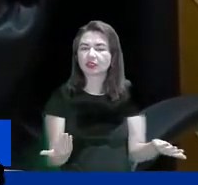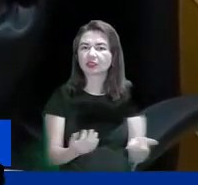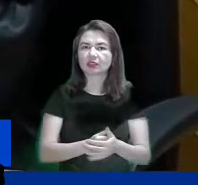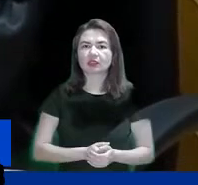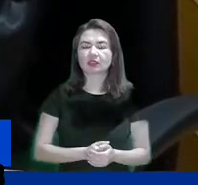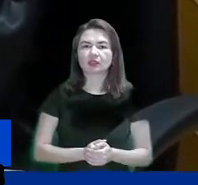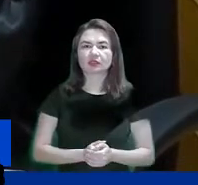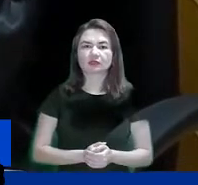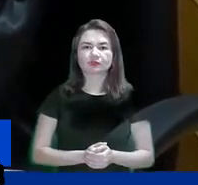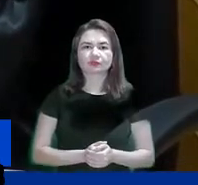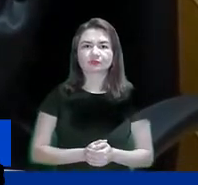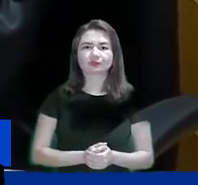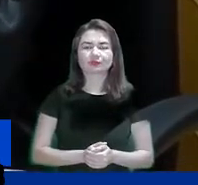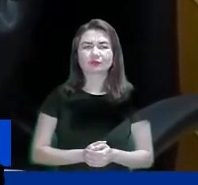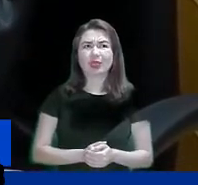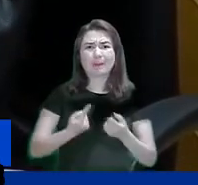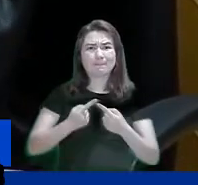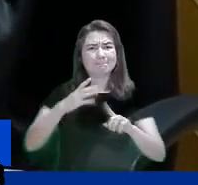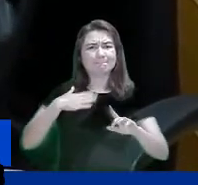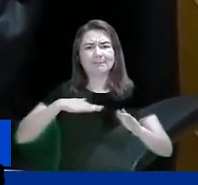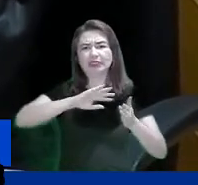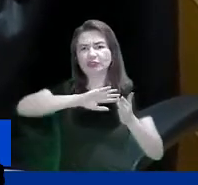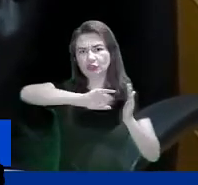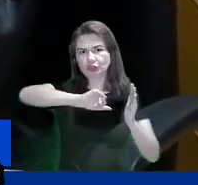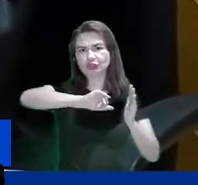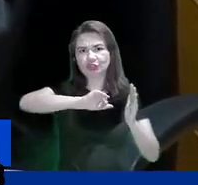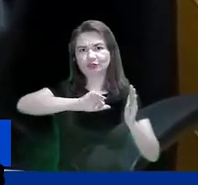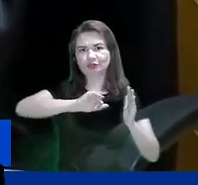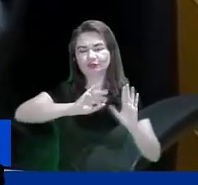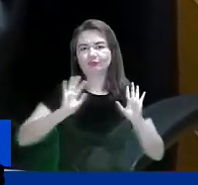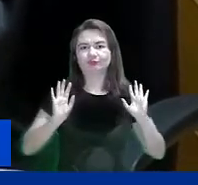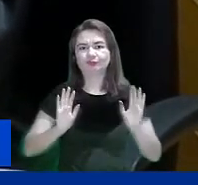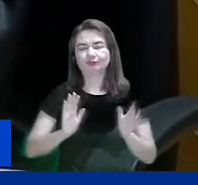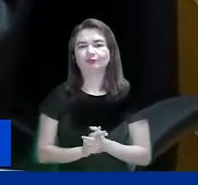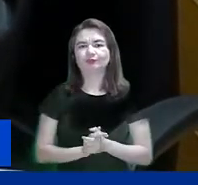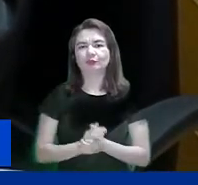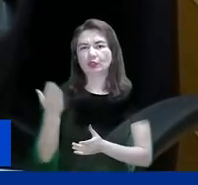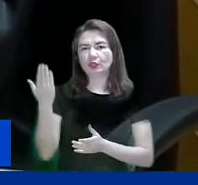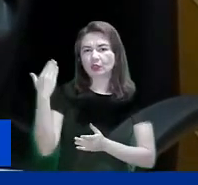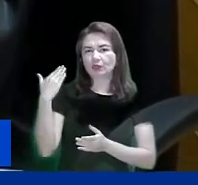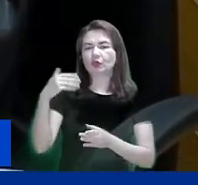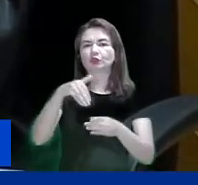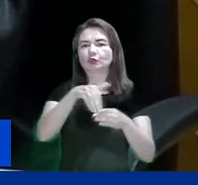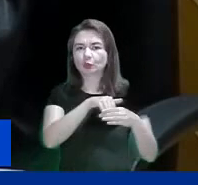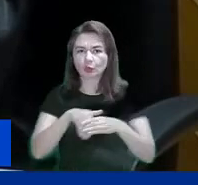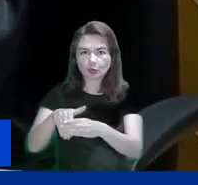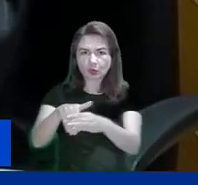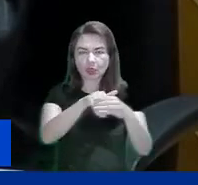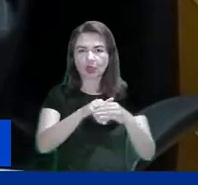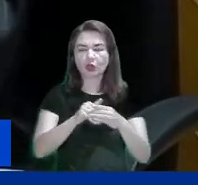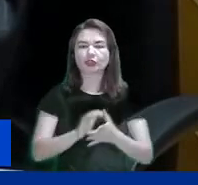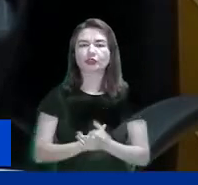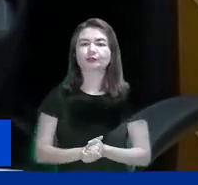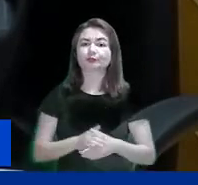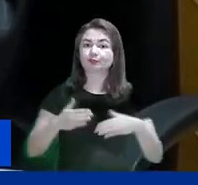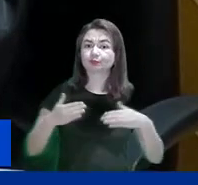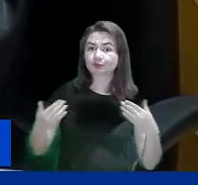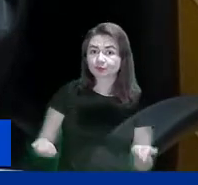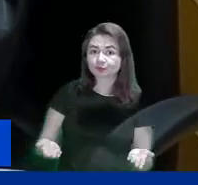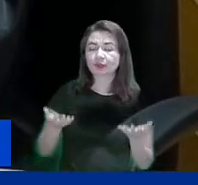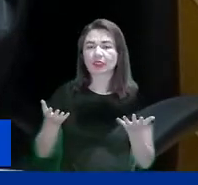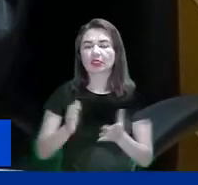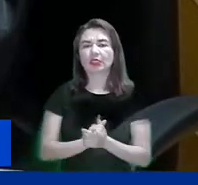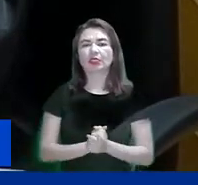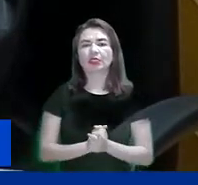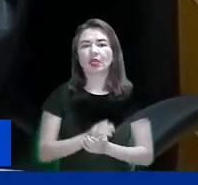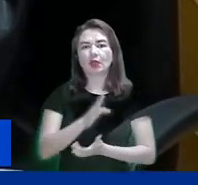ficou constando aqui nesse aqui, mas eu estou retirando. Do outro acórdão, né? Do outro voto. Ao final, requer que seja sanada